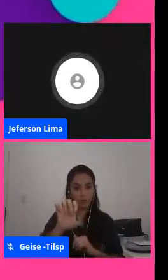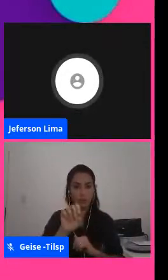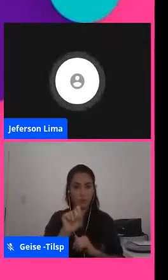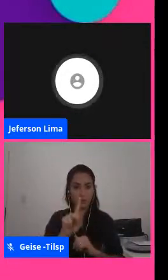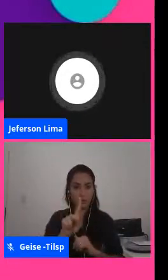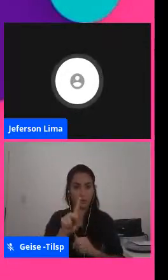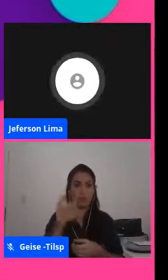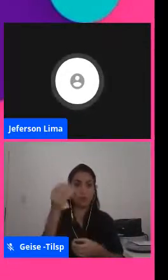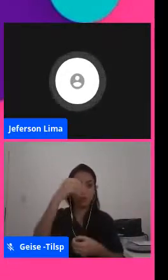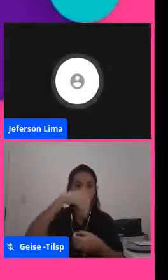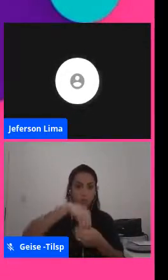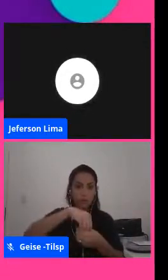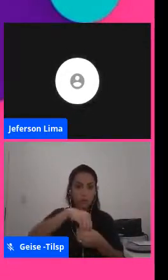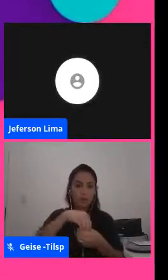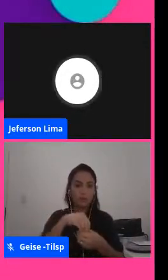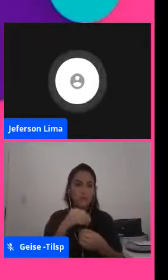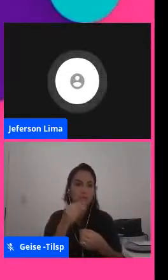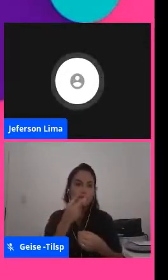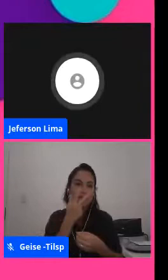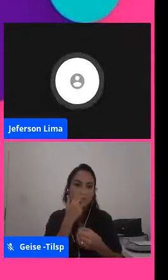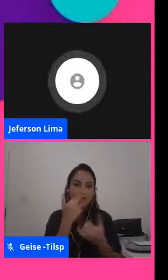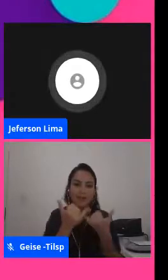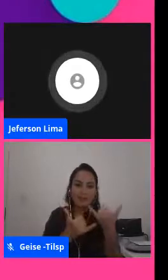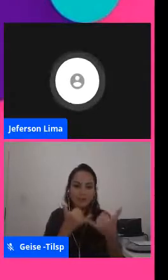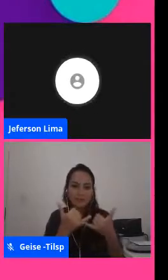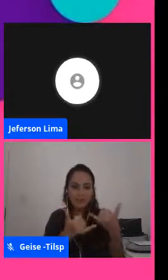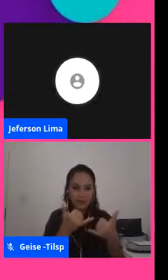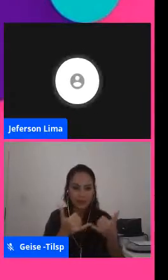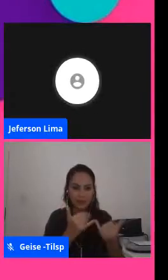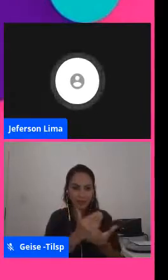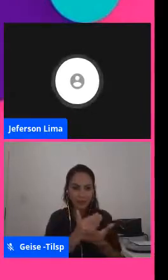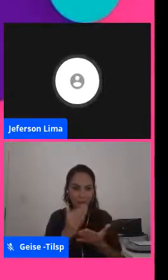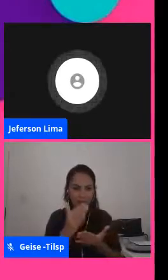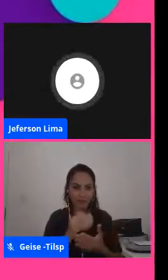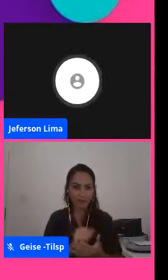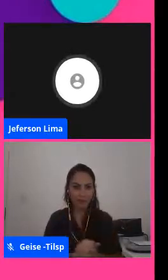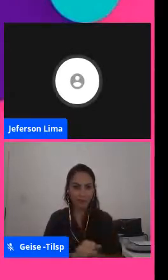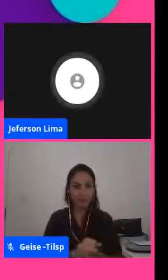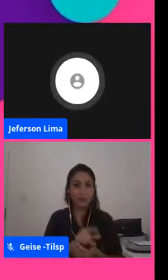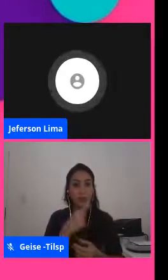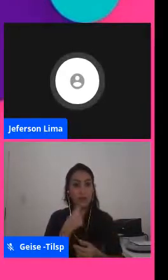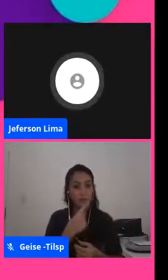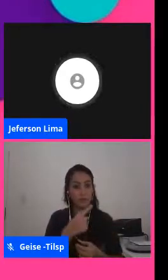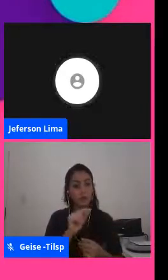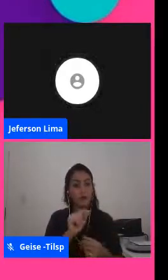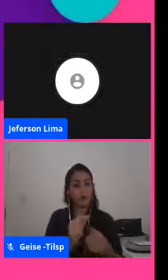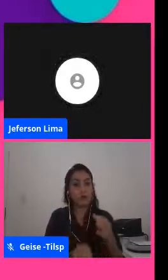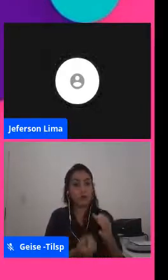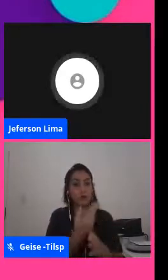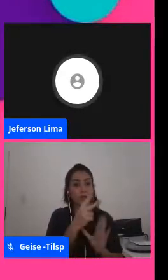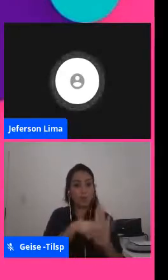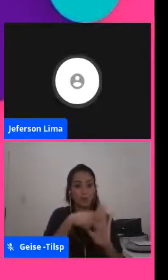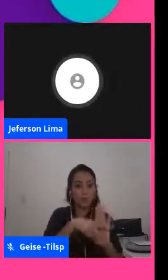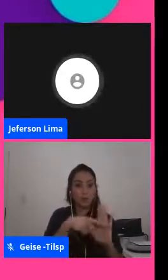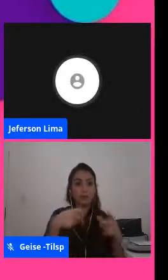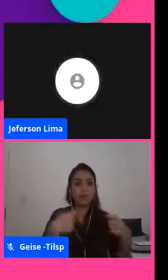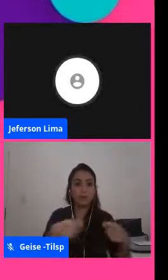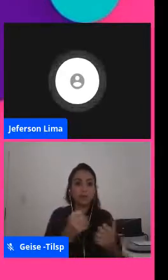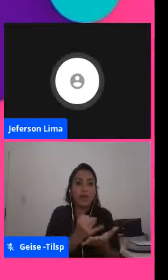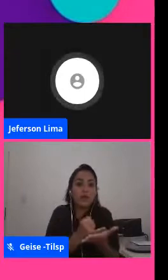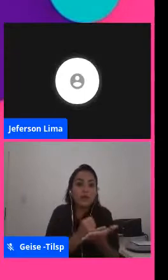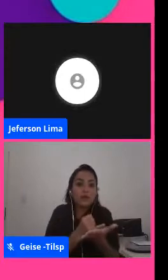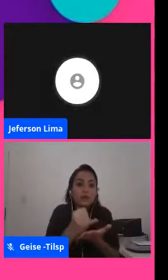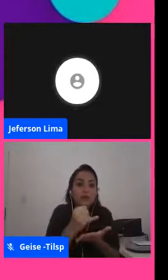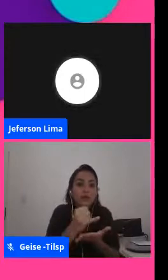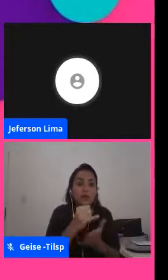começar a fazer a nossa brincadeira aqui, né? Então, a primeira coisa que ele fala lá é que para a gente criar um projeto, a gente tem que inicializar um projeto. Eu vou criar um projeto aqui, que